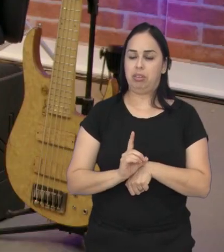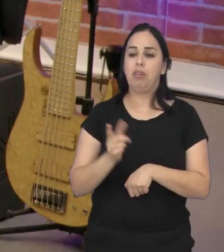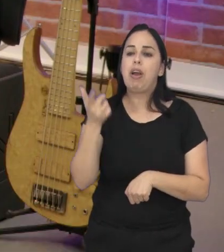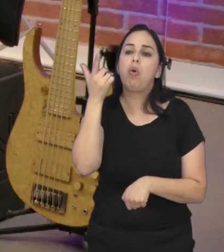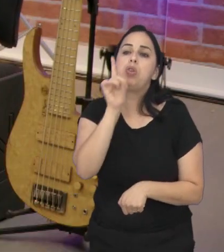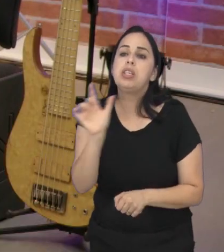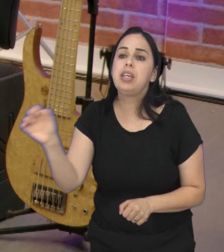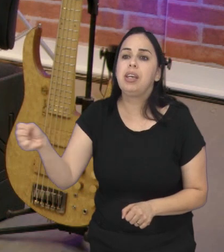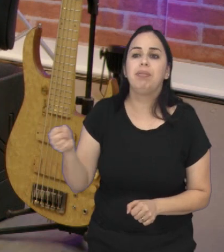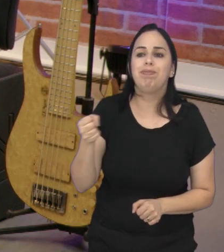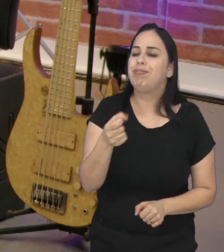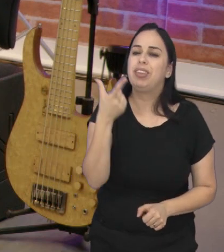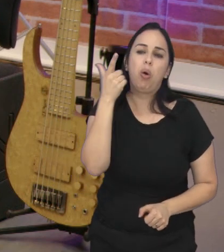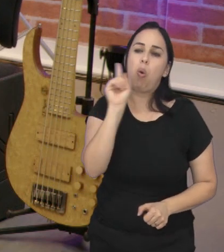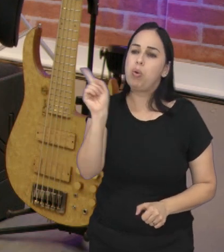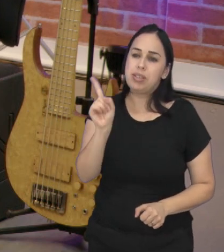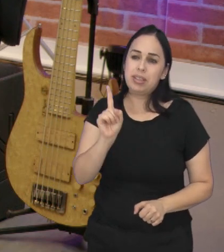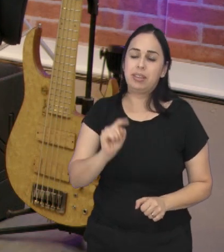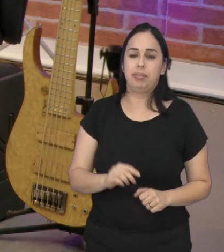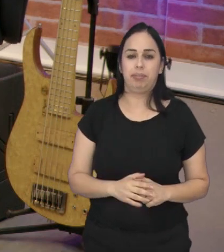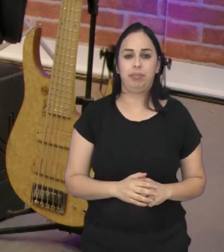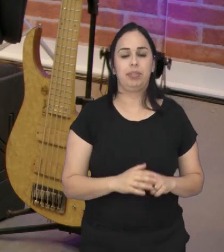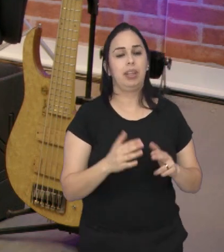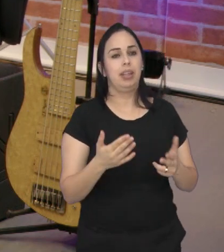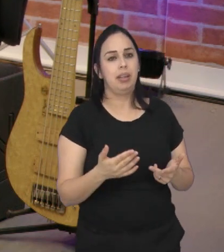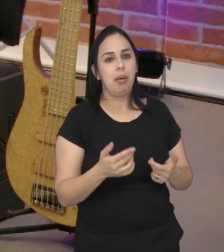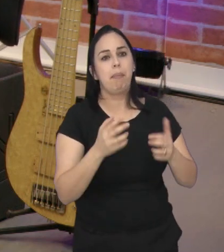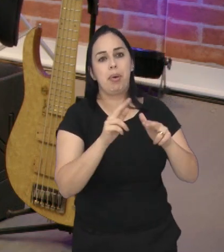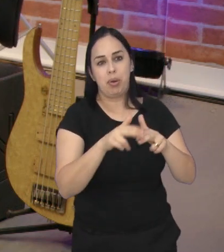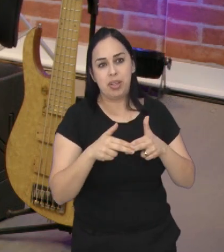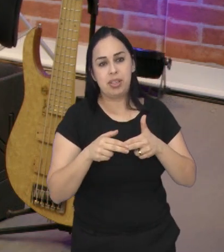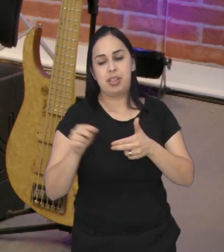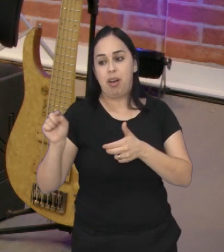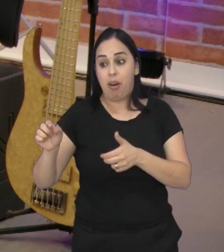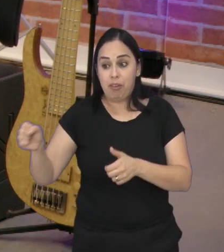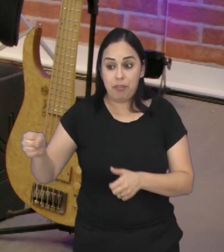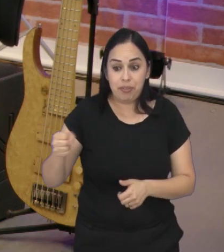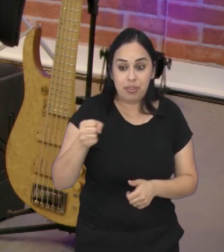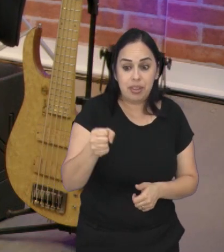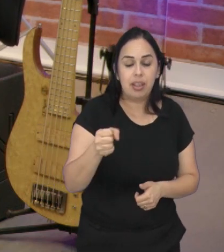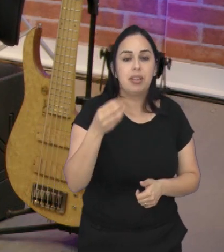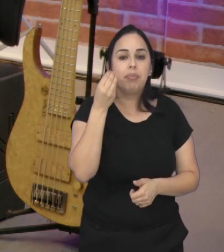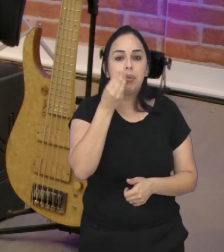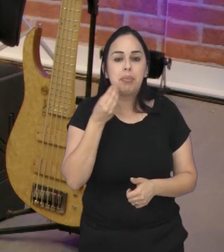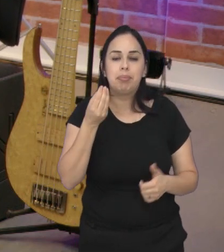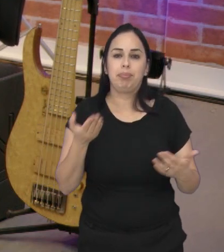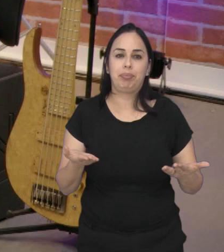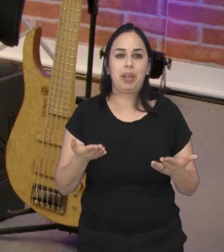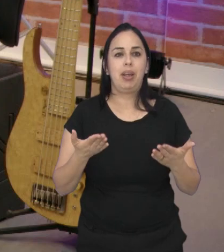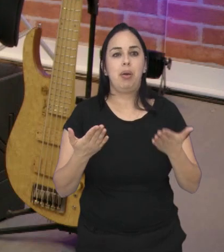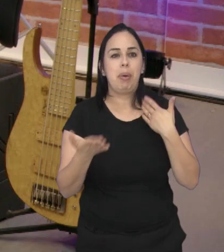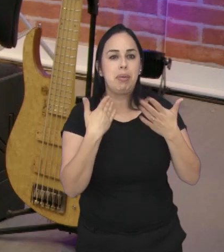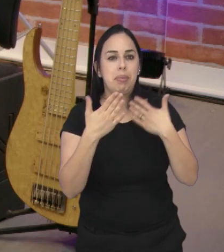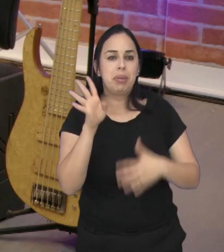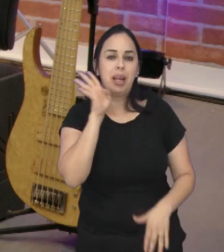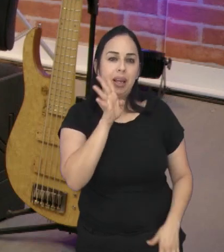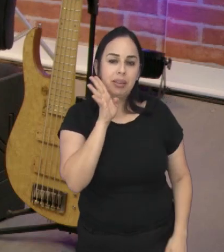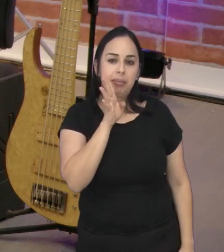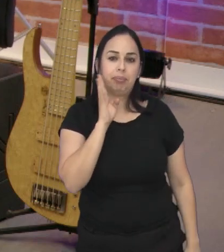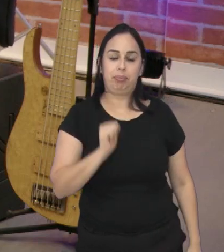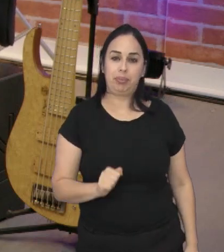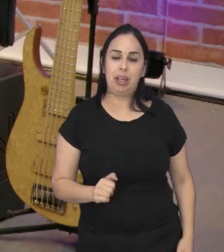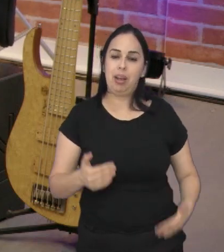você encaminhar seu aluno, enfim, dar toda a estrutura. Agora tá na hora de você fazer isso, pegar essa Exatamente. experiência, enfim. Rosa, nosso bate-papo foi muito